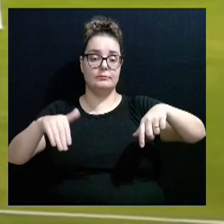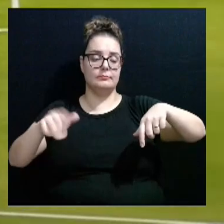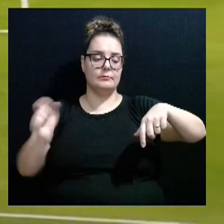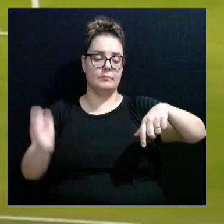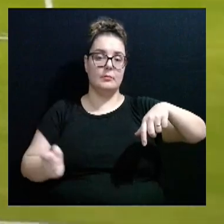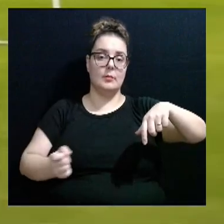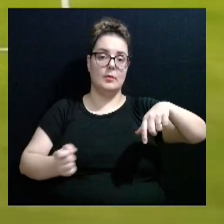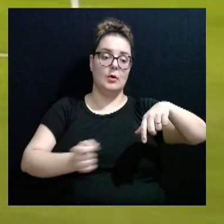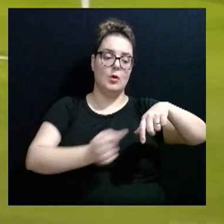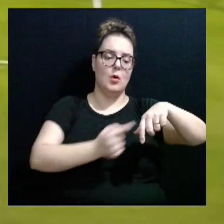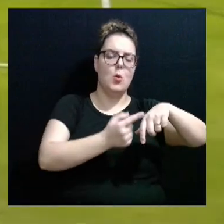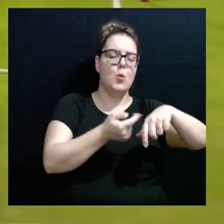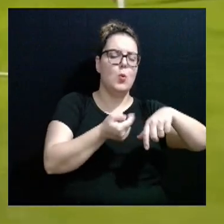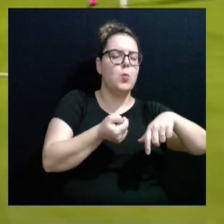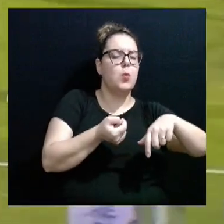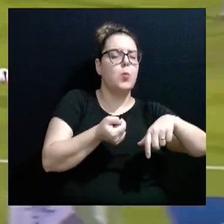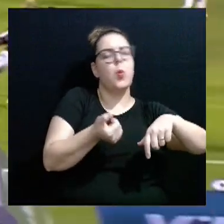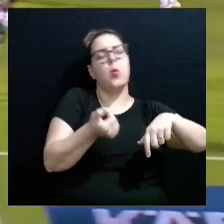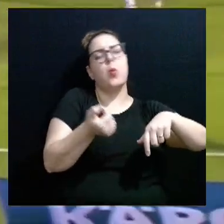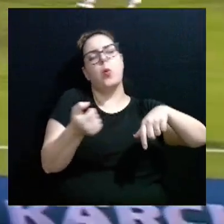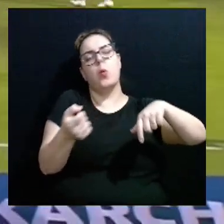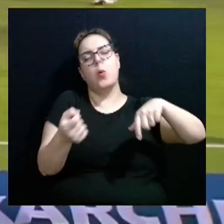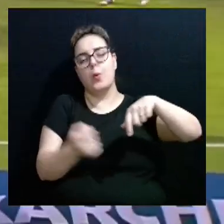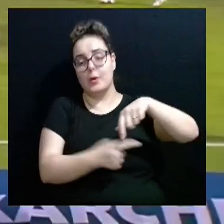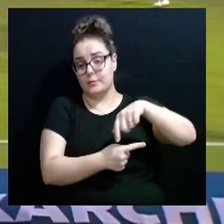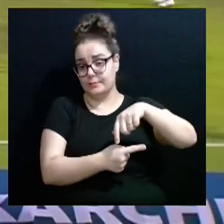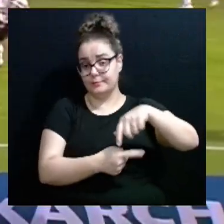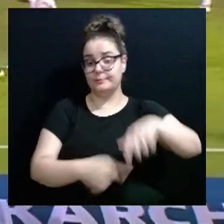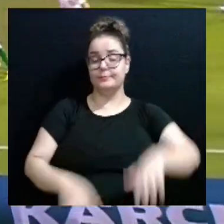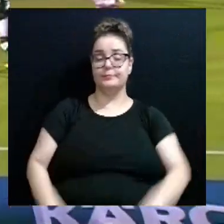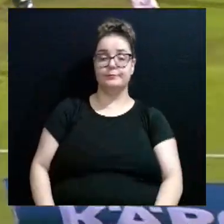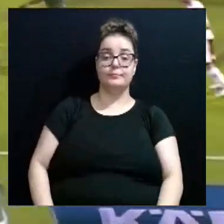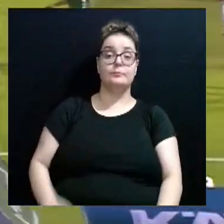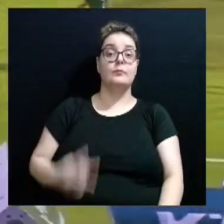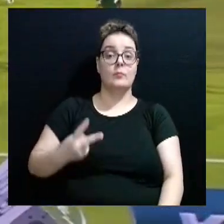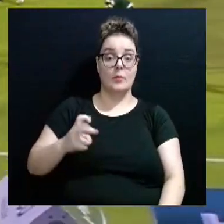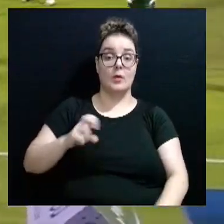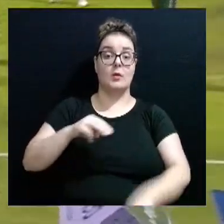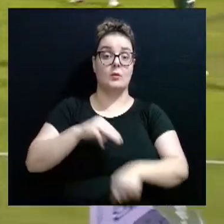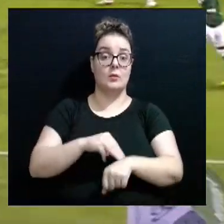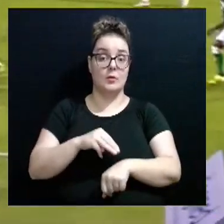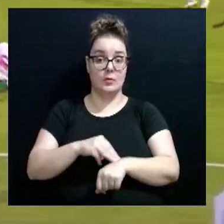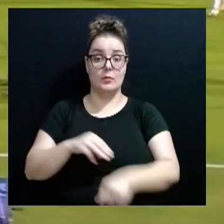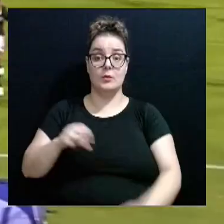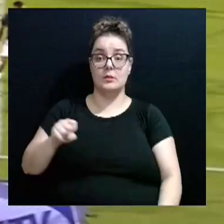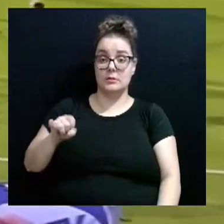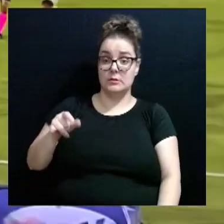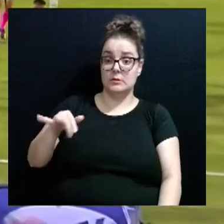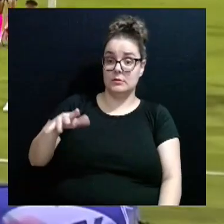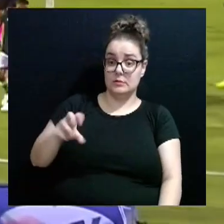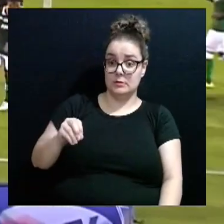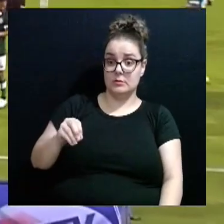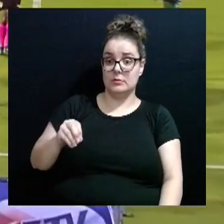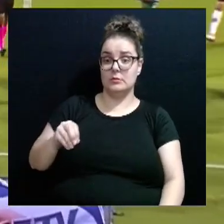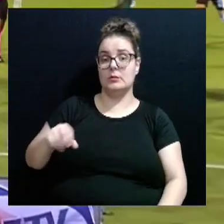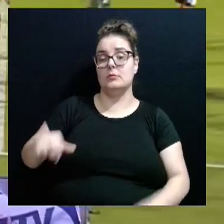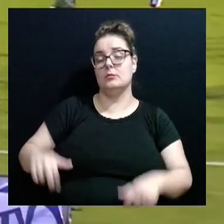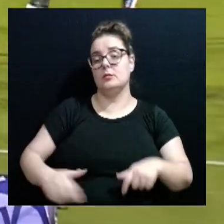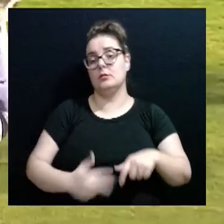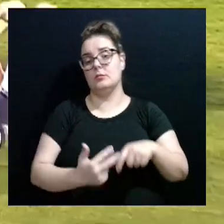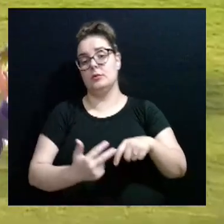pouco não marcou um golaço. Aos 25 minutos, Cicinho deu um carrinho e acertou o tornozelo